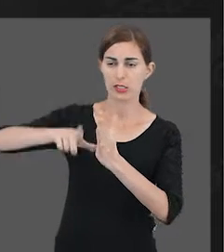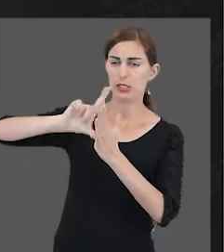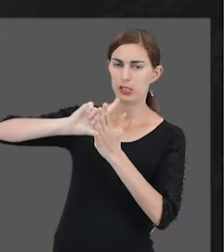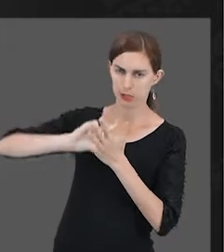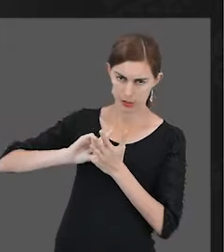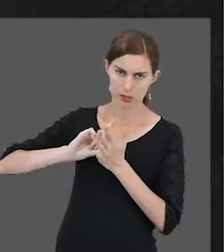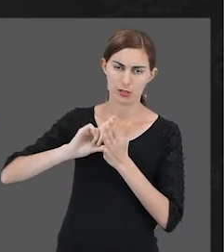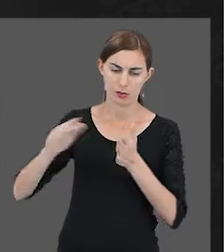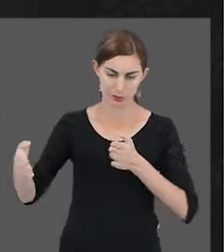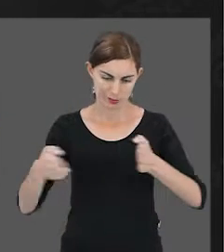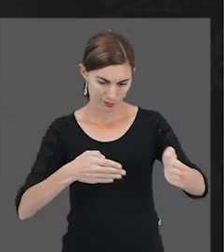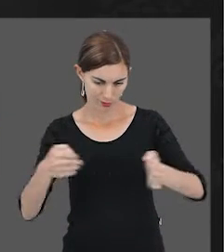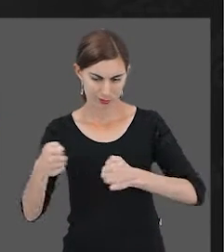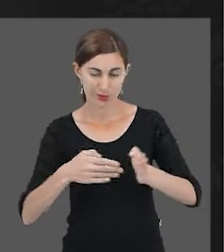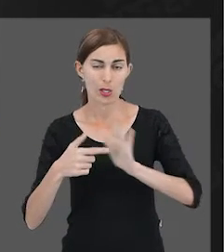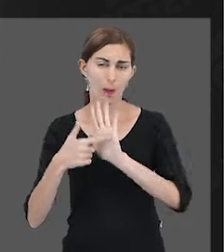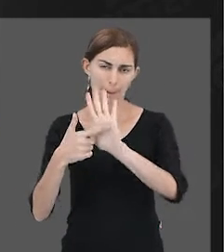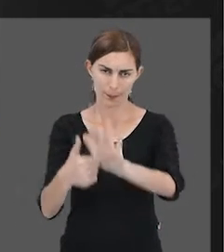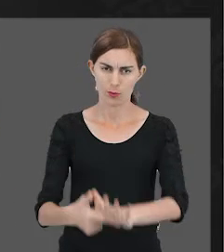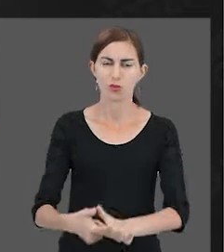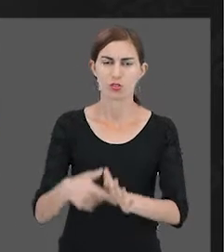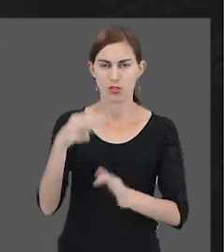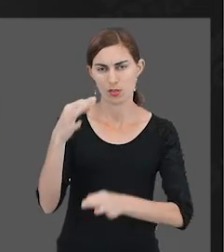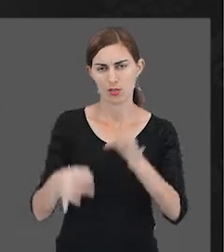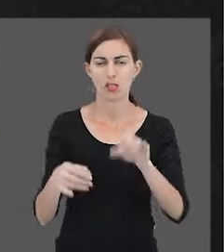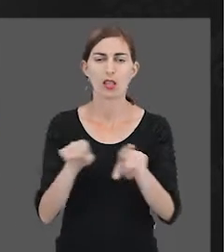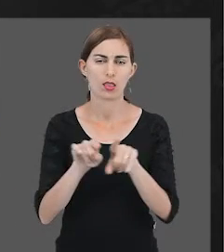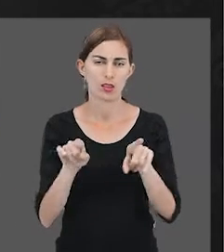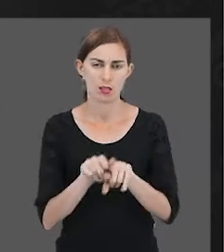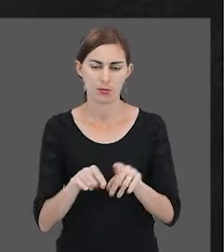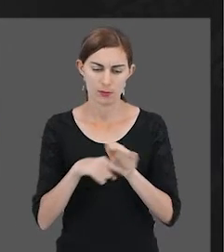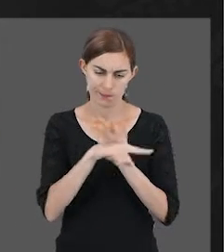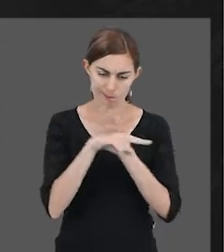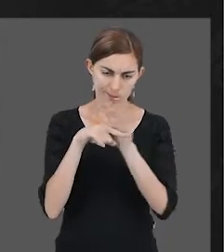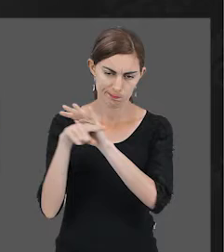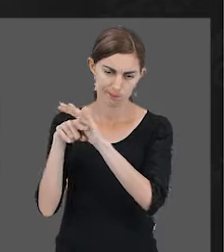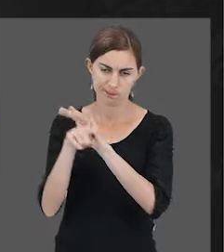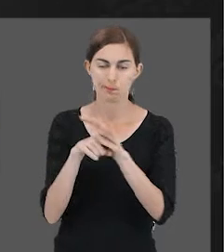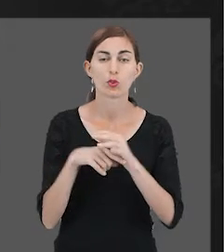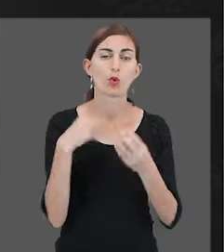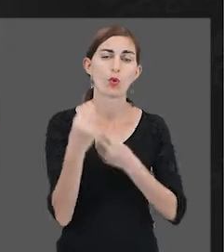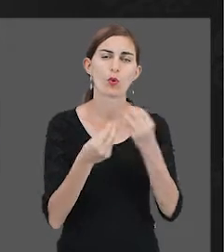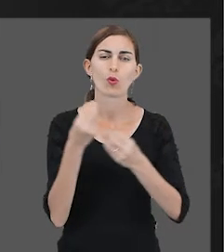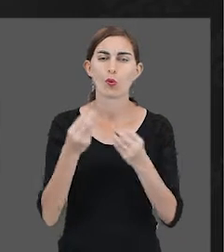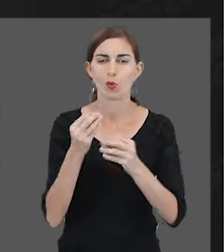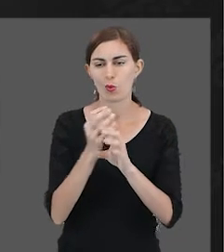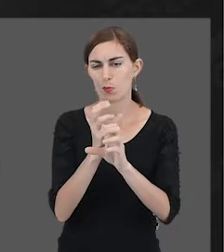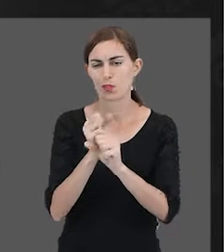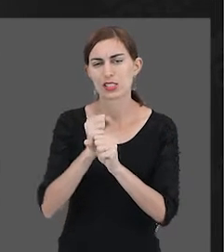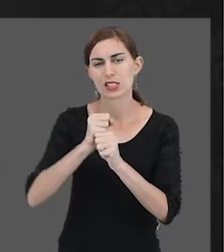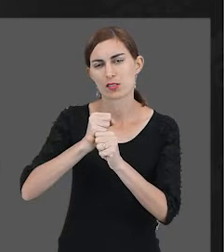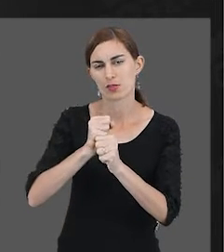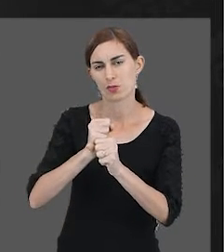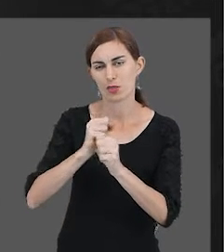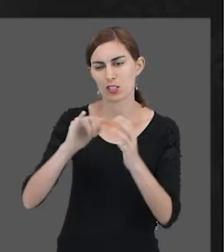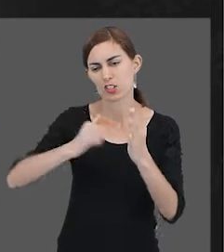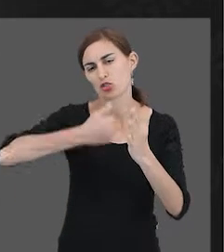do vencimento do prazo para apresentação na prestação de contas ao Tribunal, e também supervisionar a realização do censo